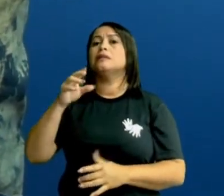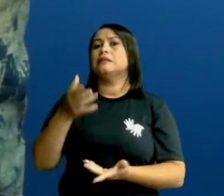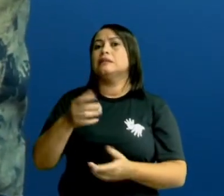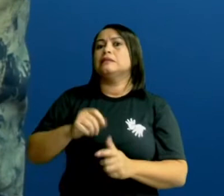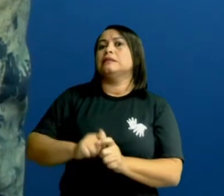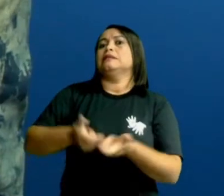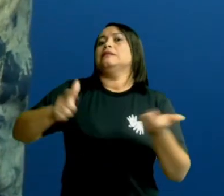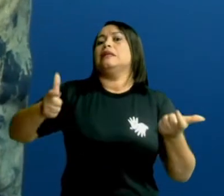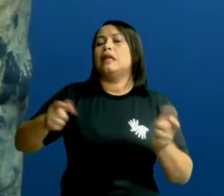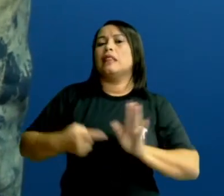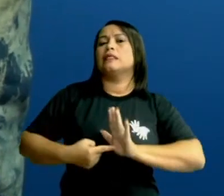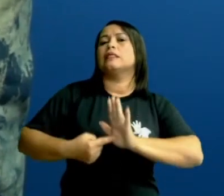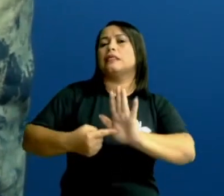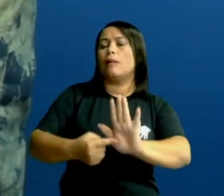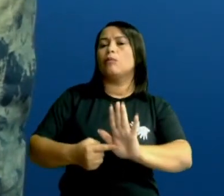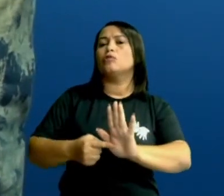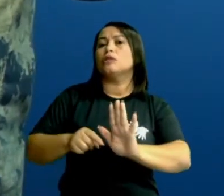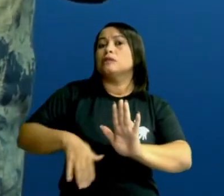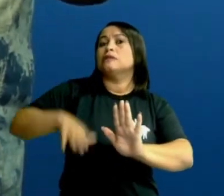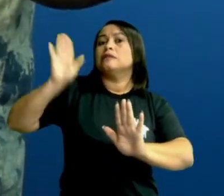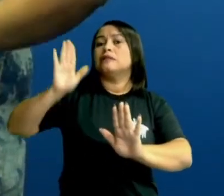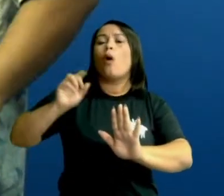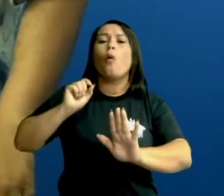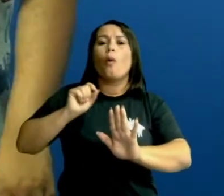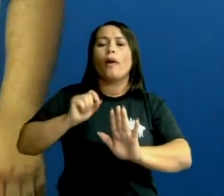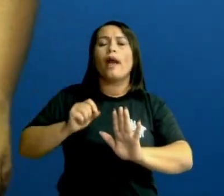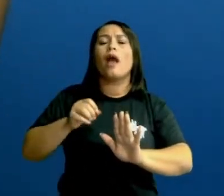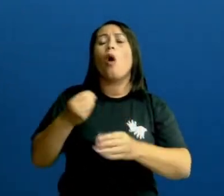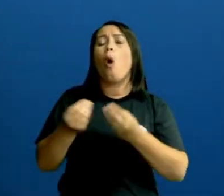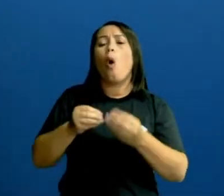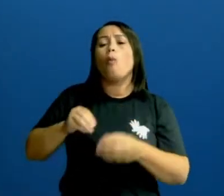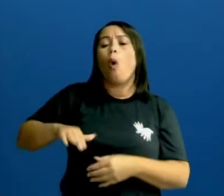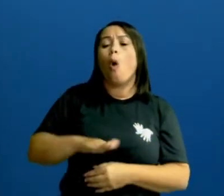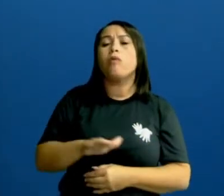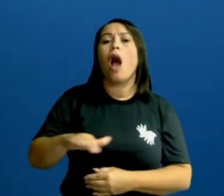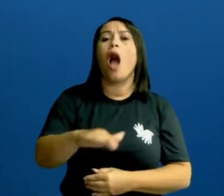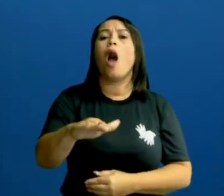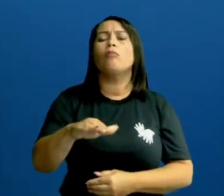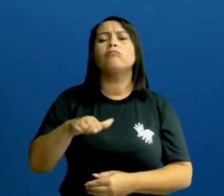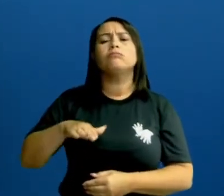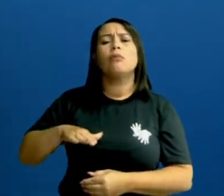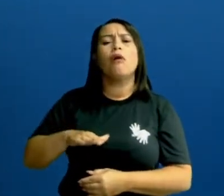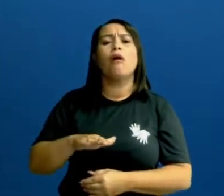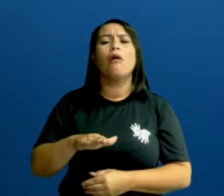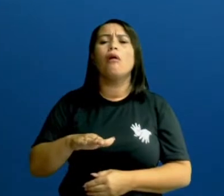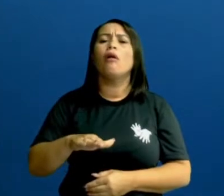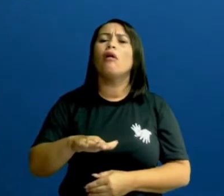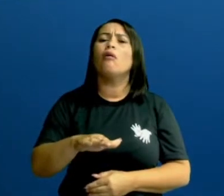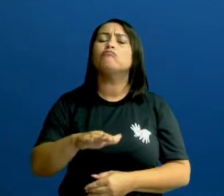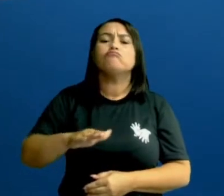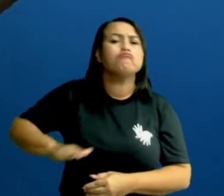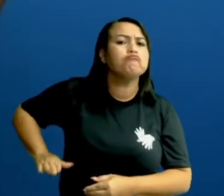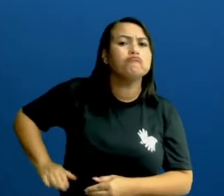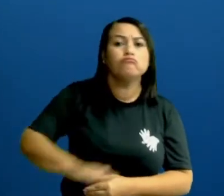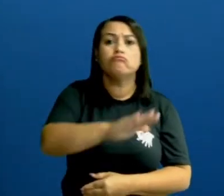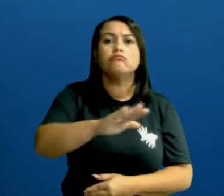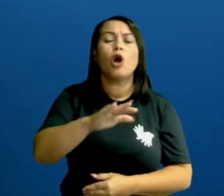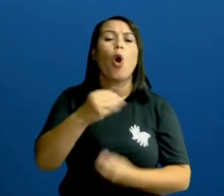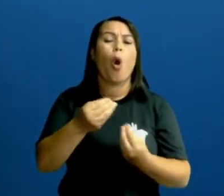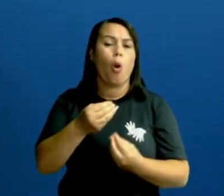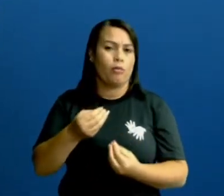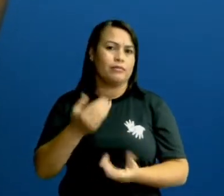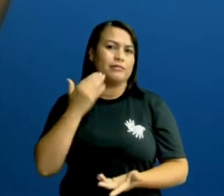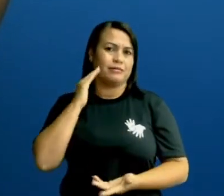quê? Ele está demonstrando em que proporção esse carro corria. O carro corria pouco, o carro corria muito, o carro